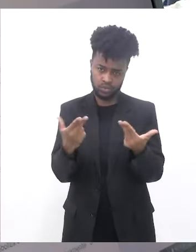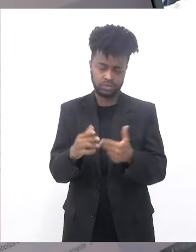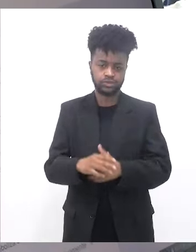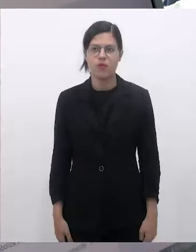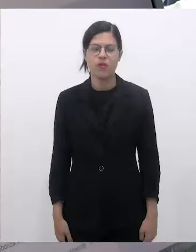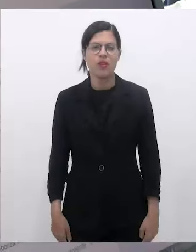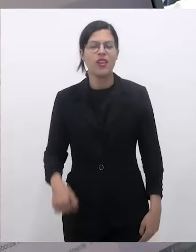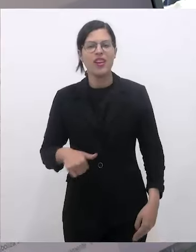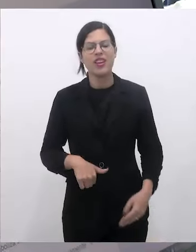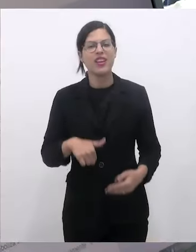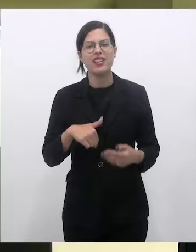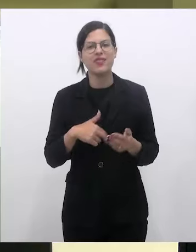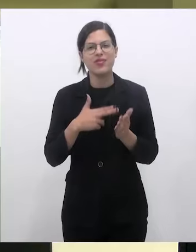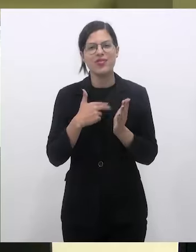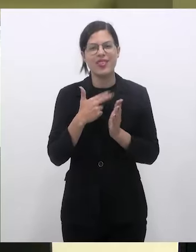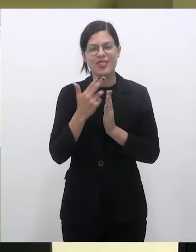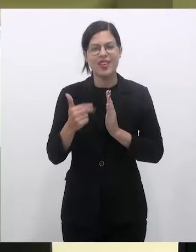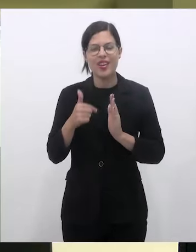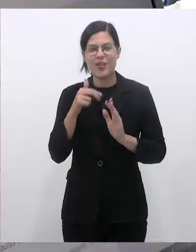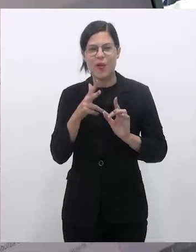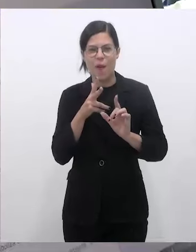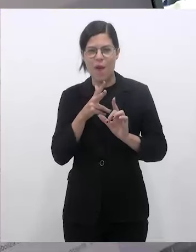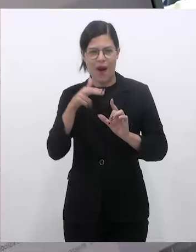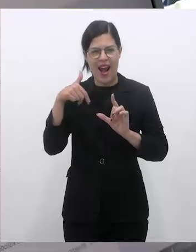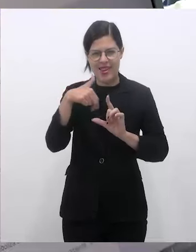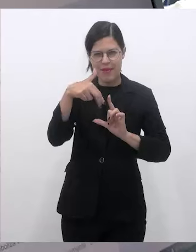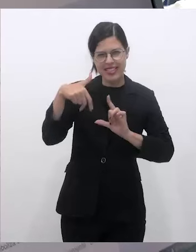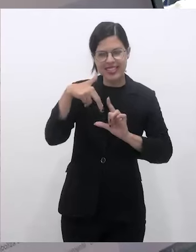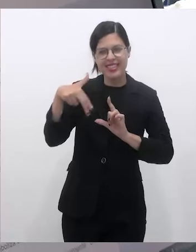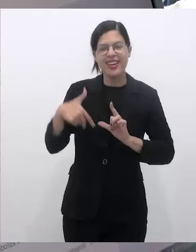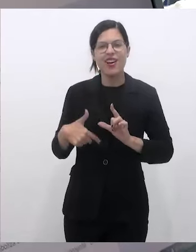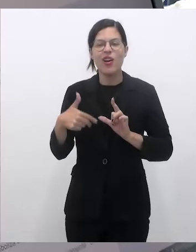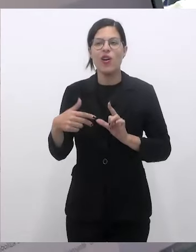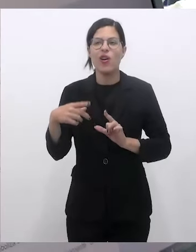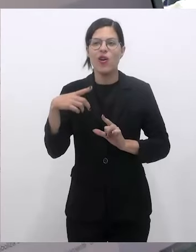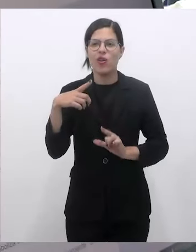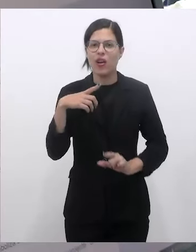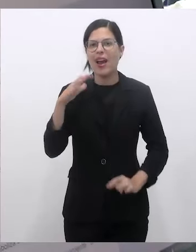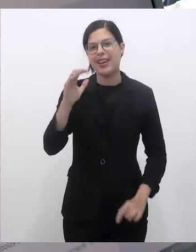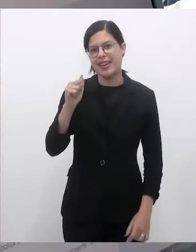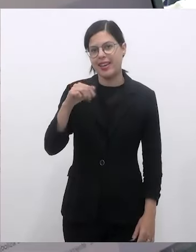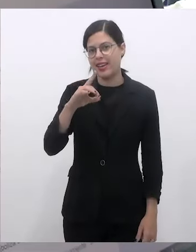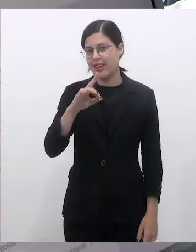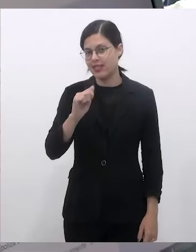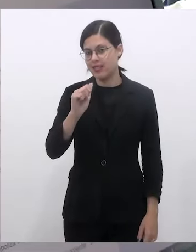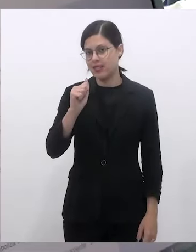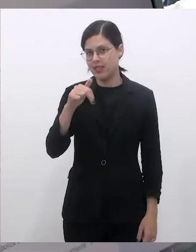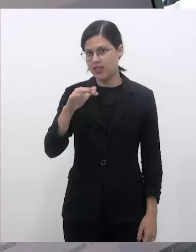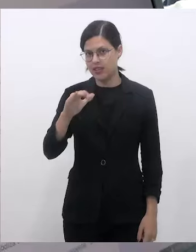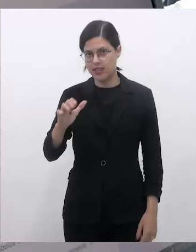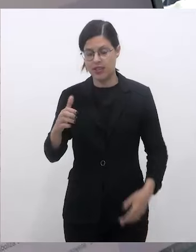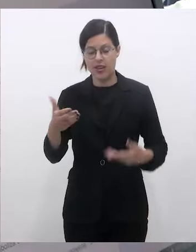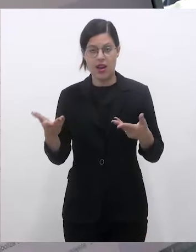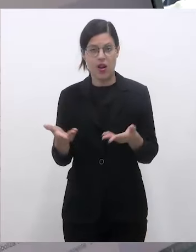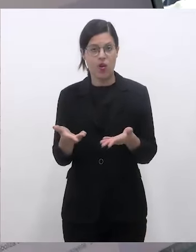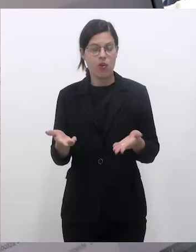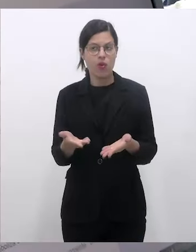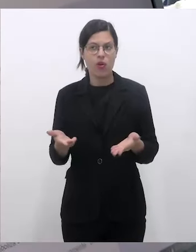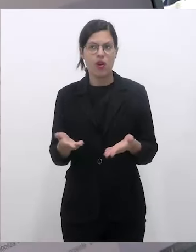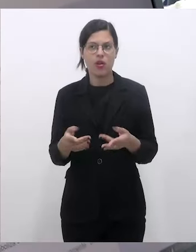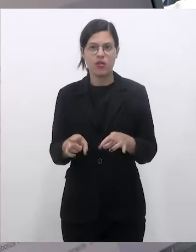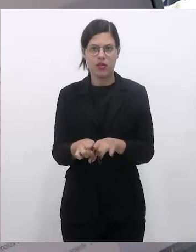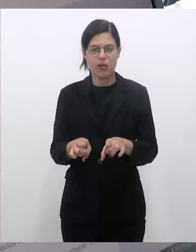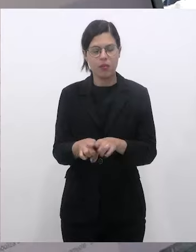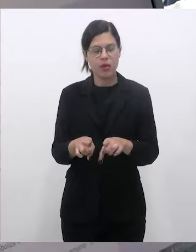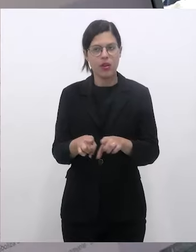Muita coisa. Desenho animado. Desenho animado, eu falei o Steven Universo, né? A Candace.